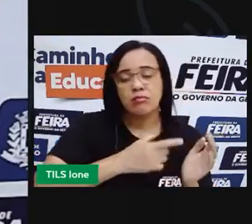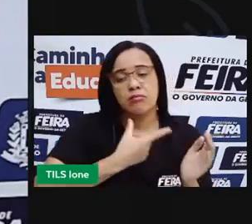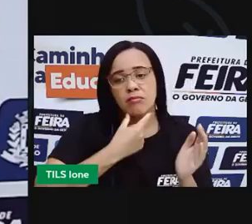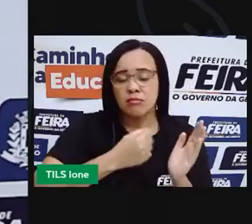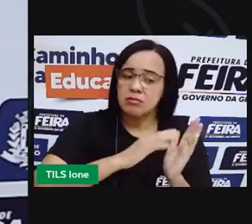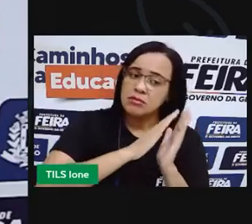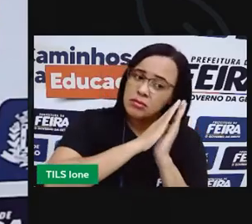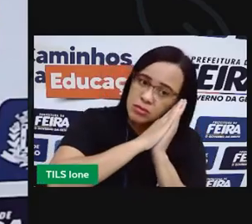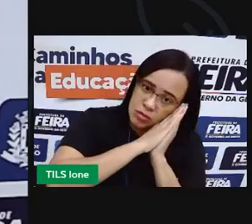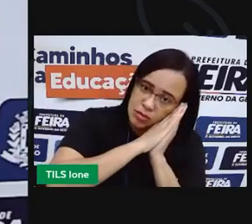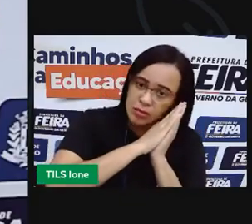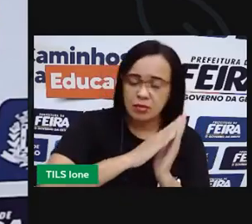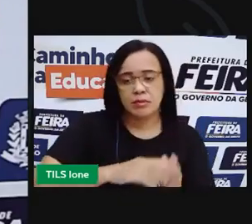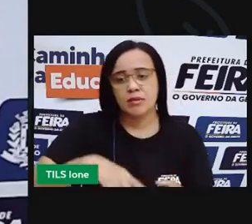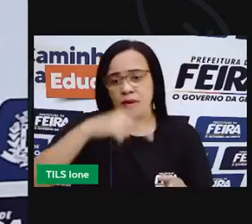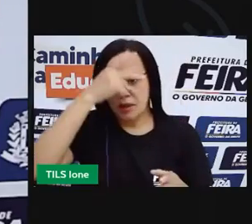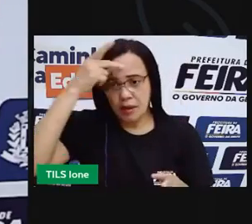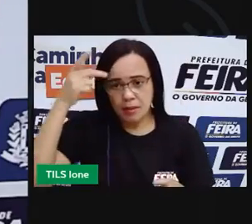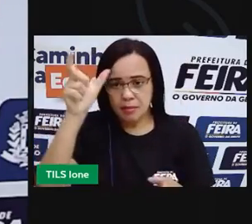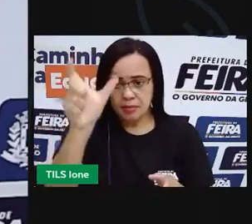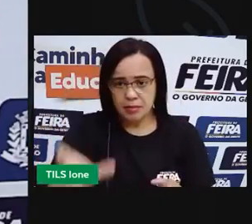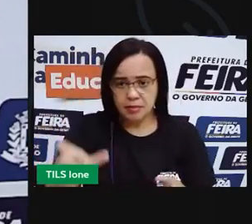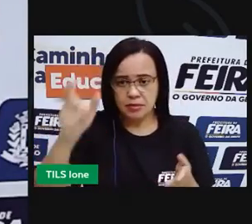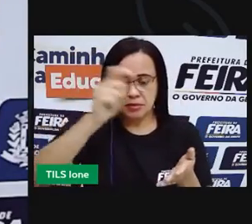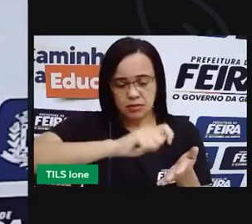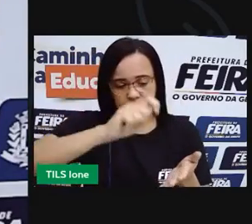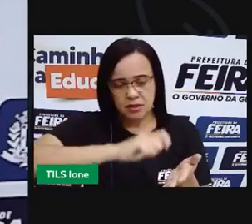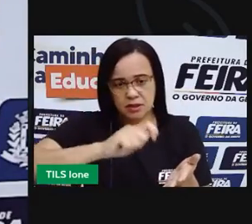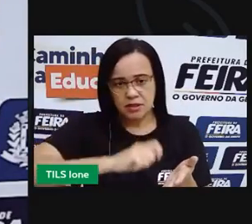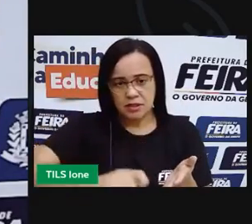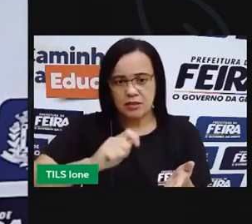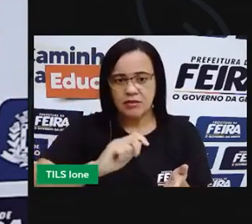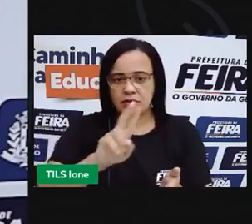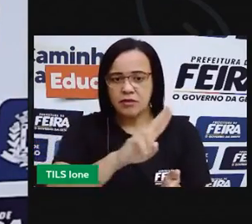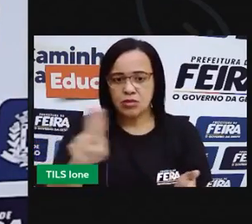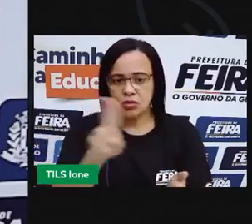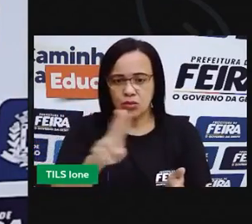é incrível ele foi lá e